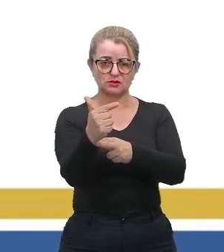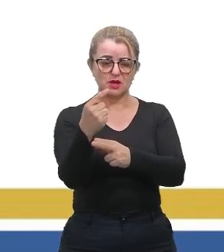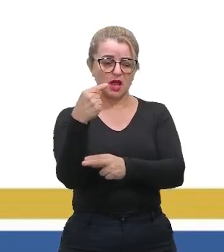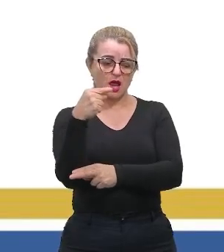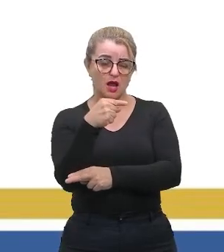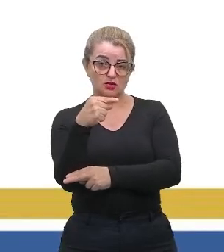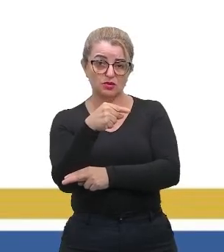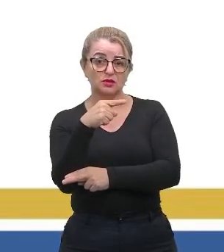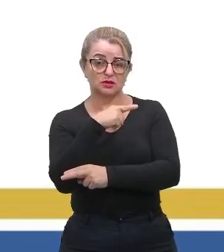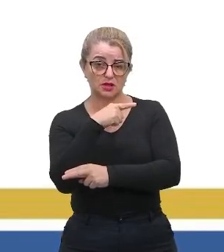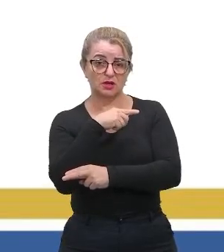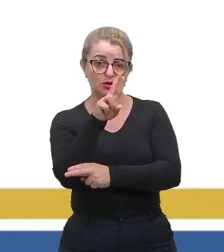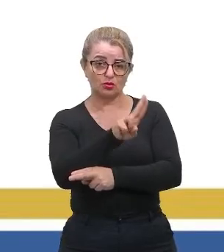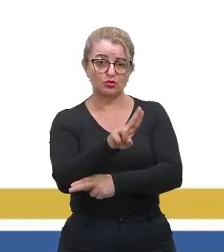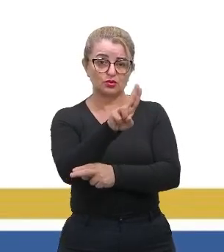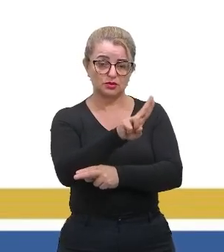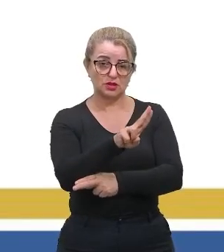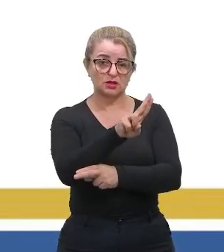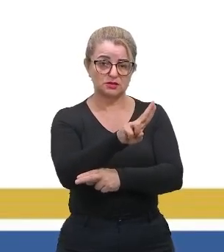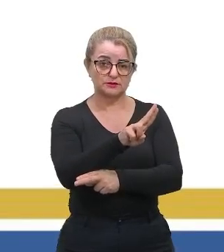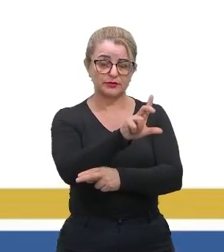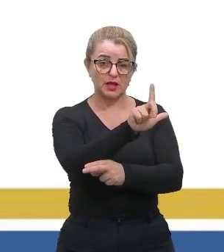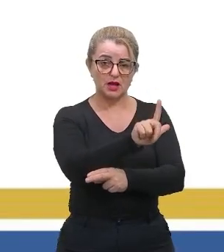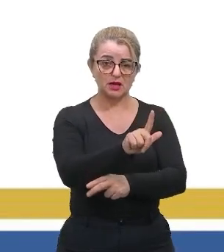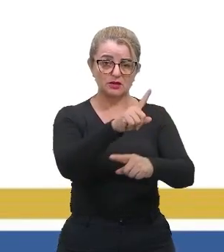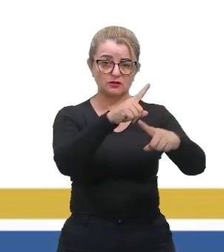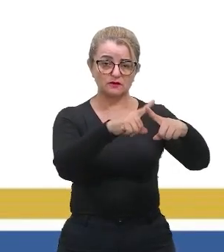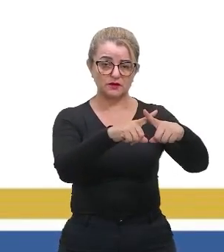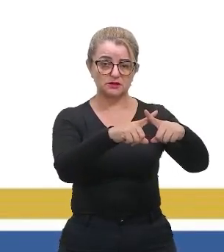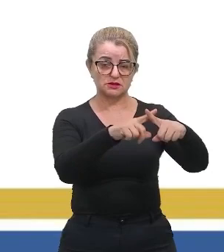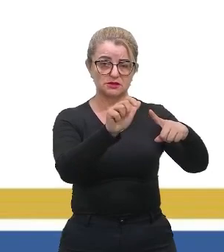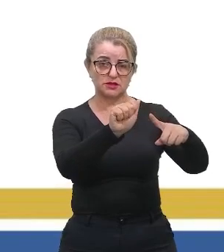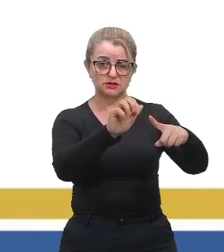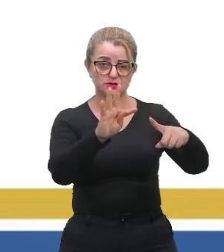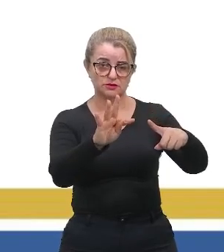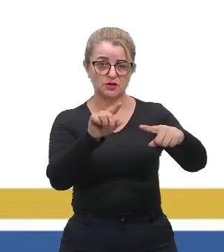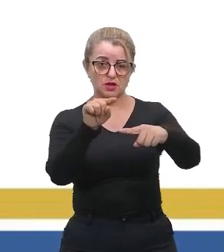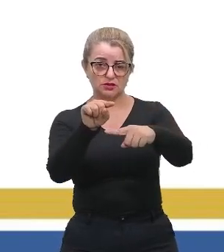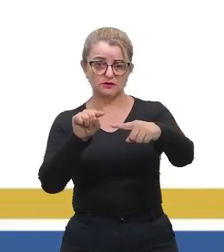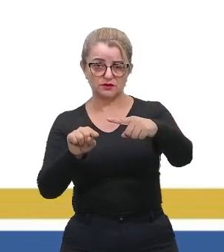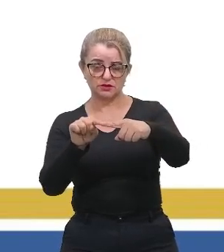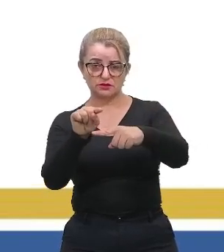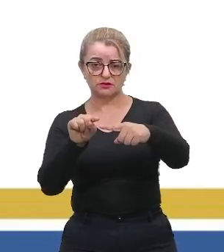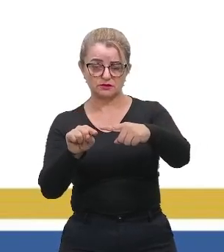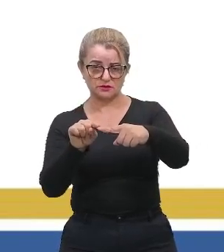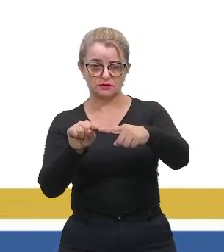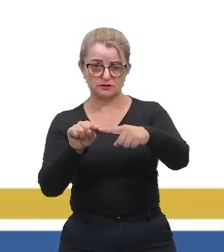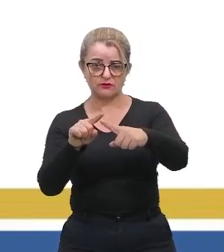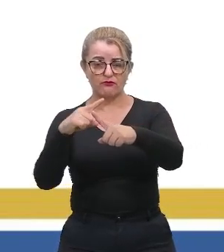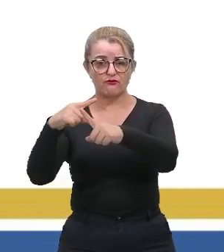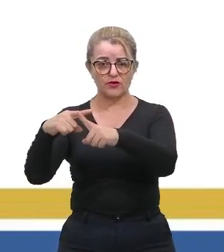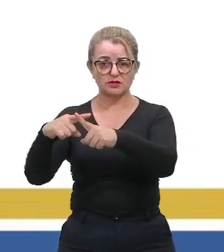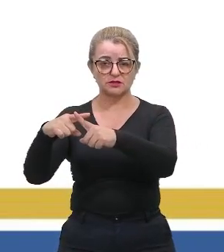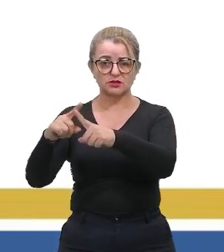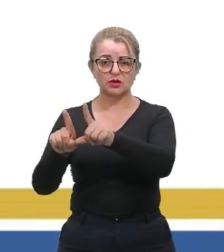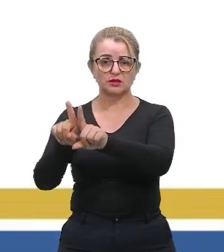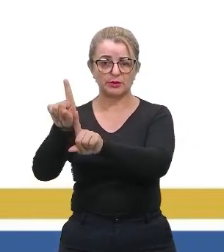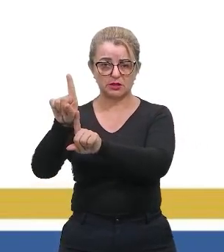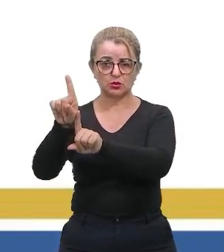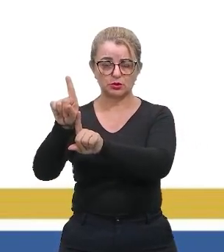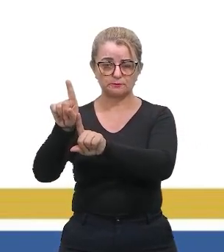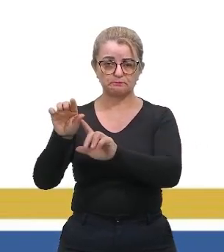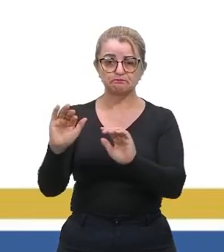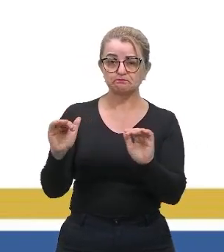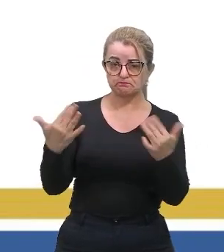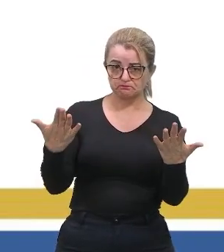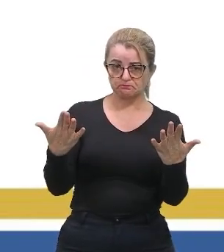unidades dele, que é litro vezes atmosfera, dividido por mol vezes Kelvin, a temperatura.